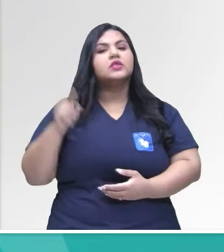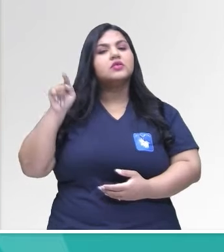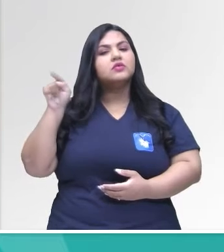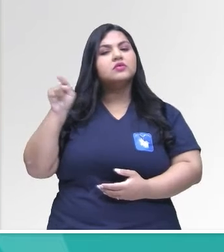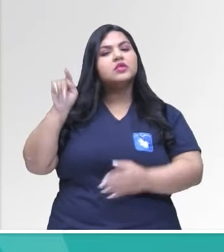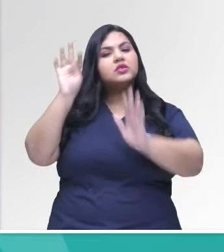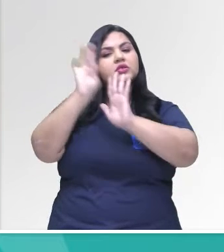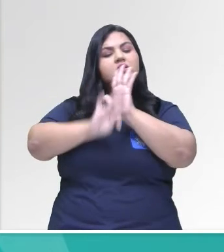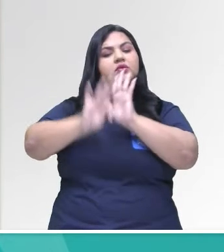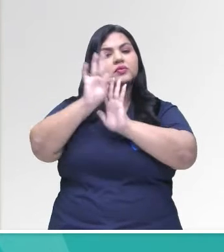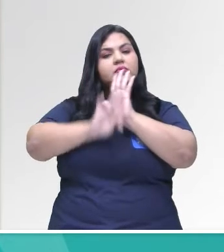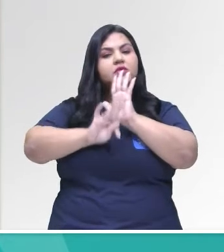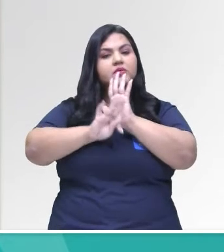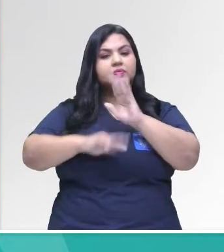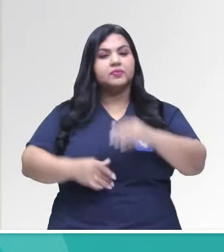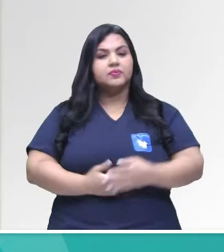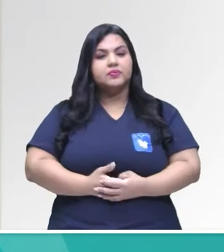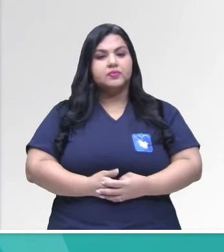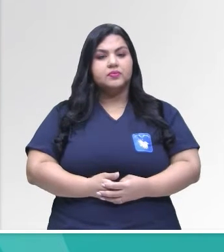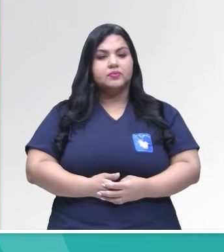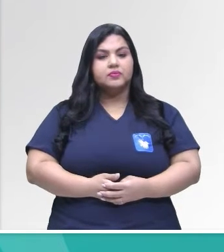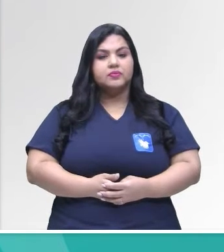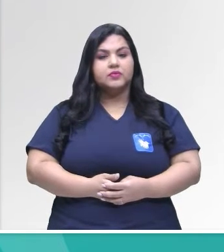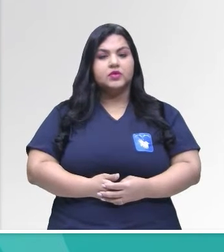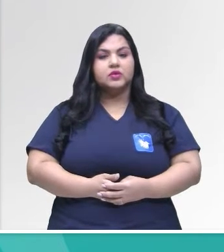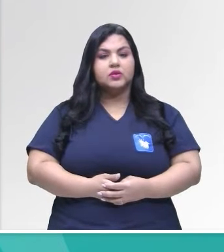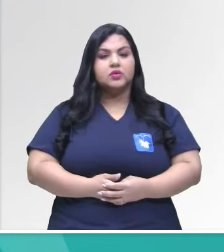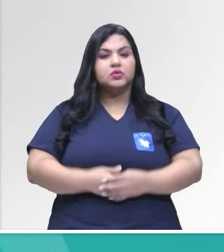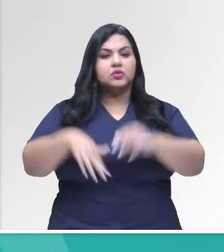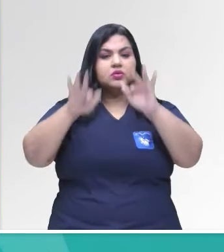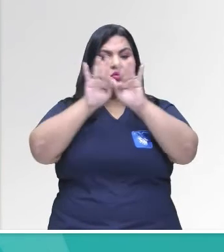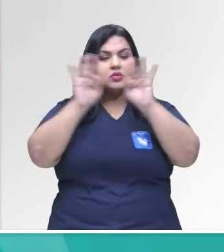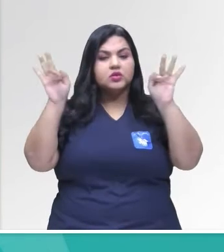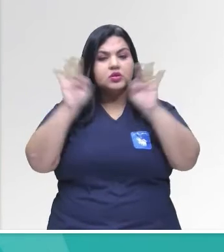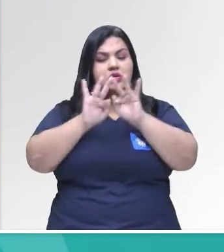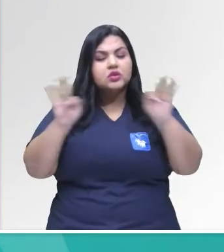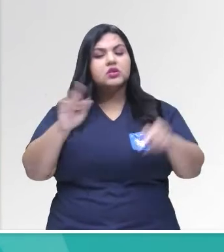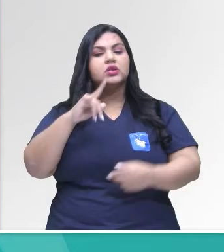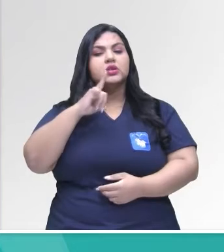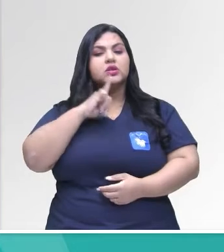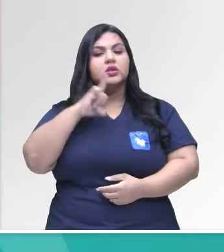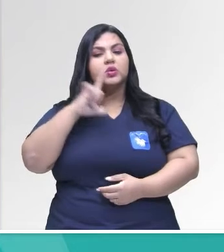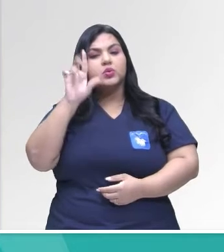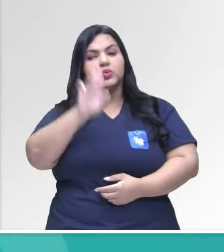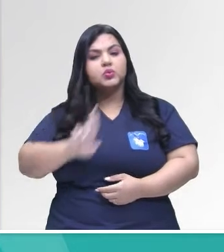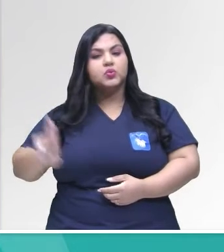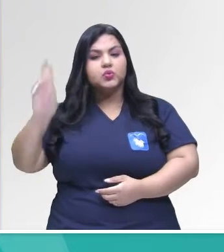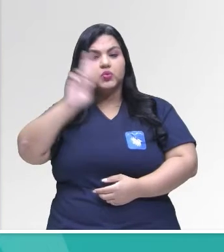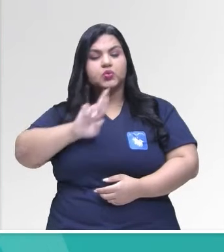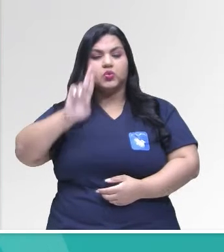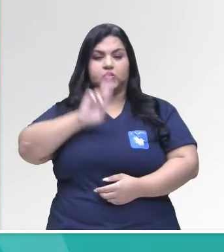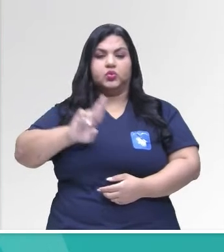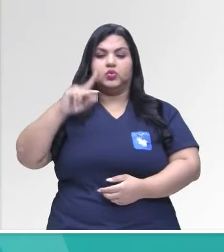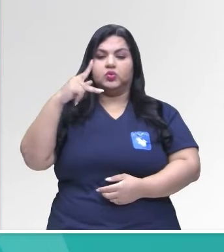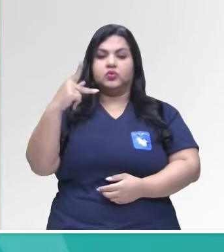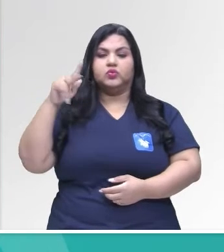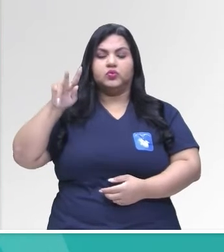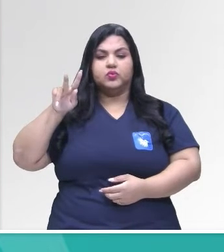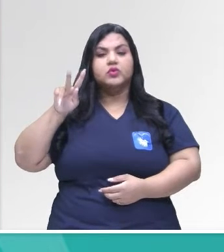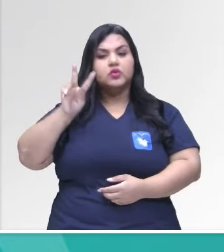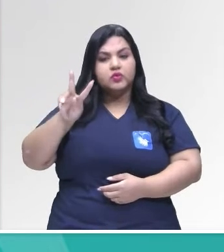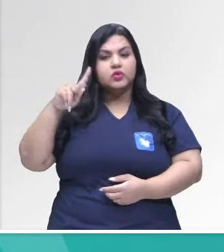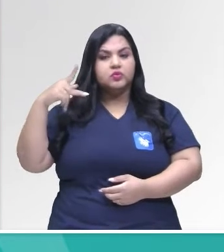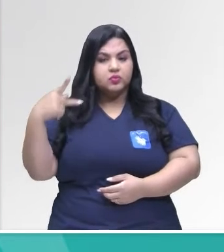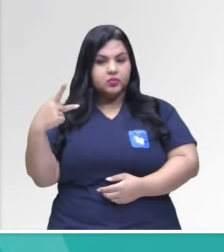trecho duas orações onde eu tenho o uso da voz passiva no